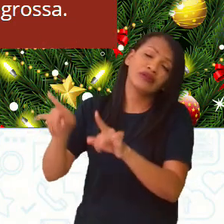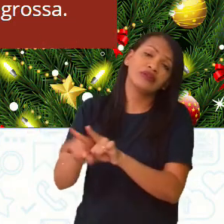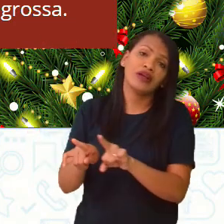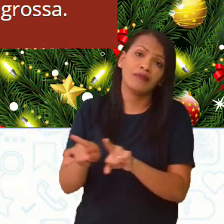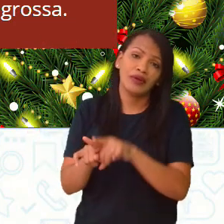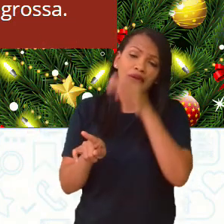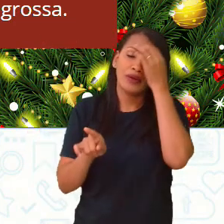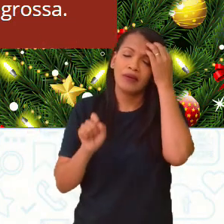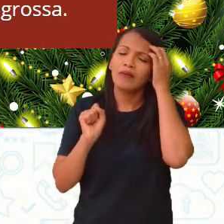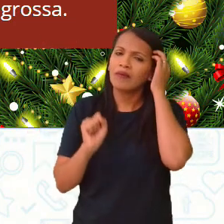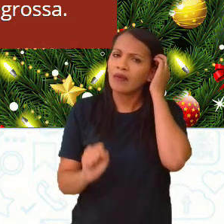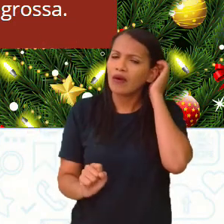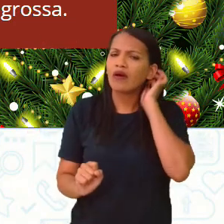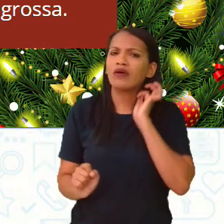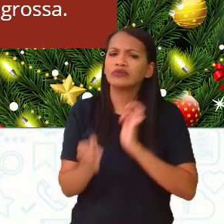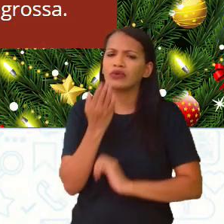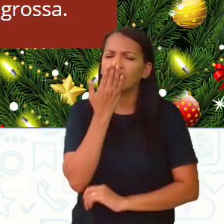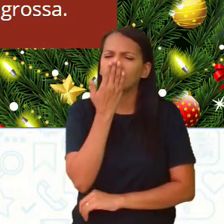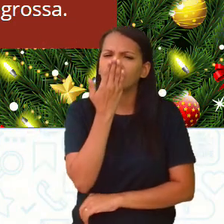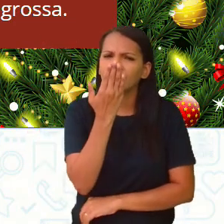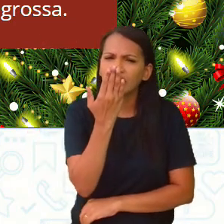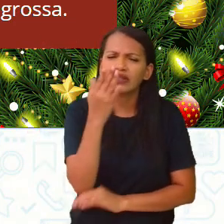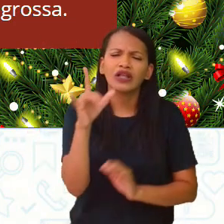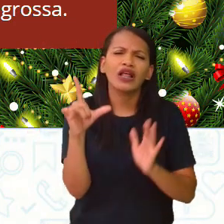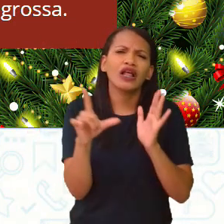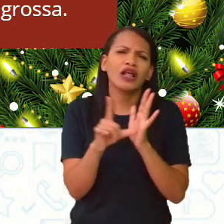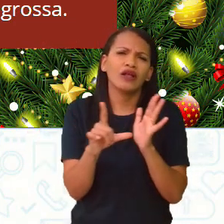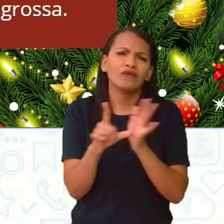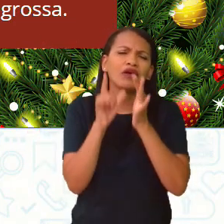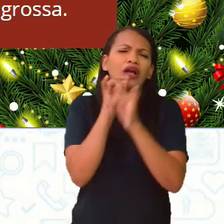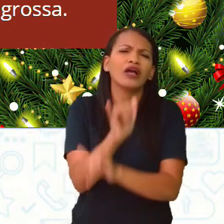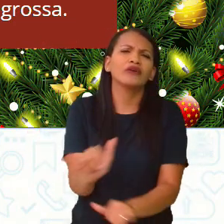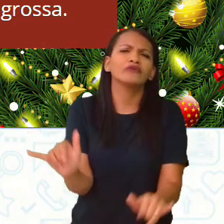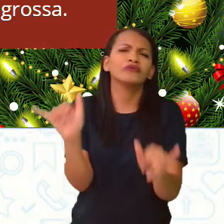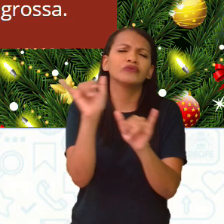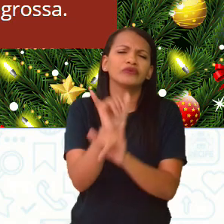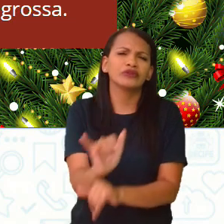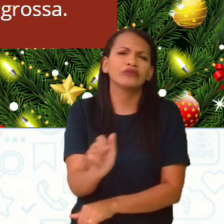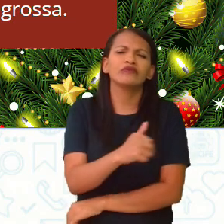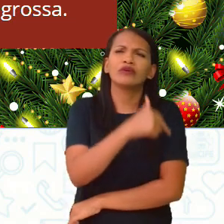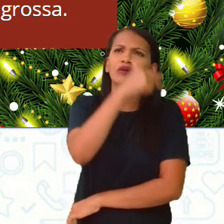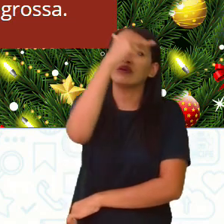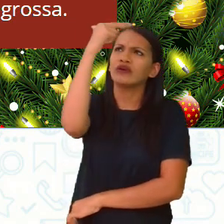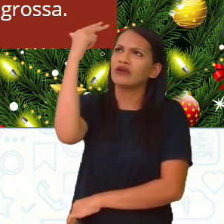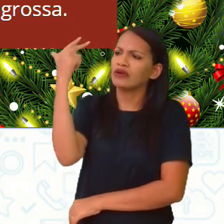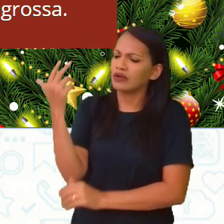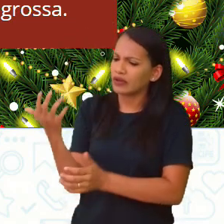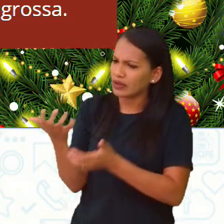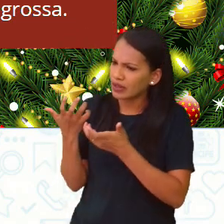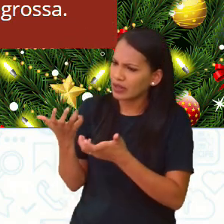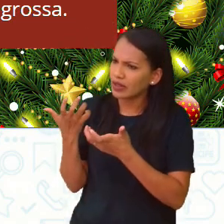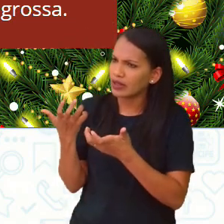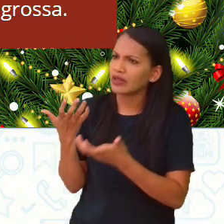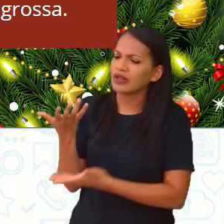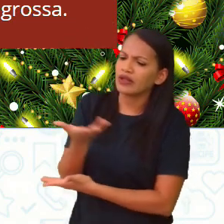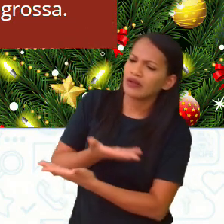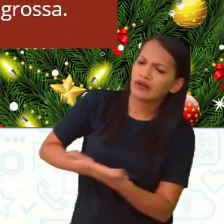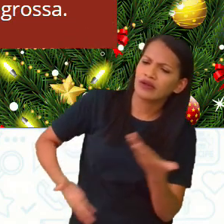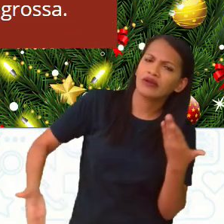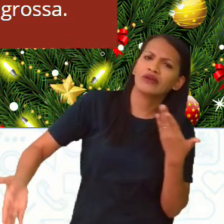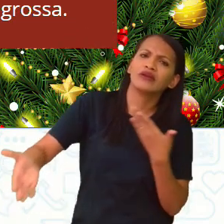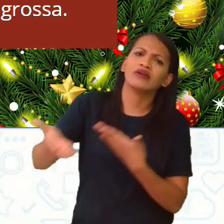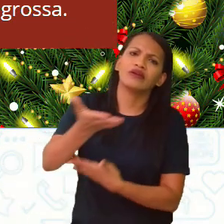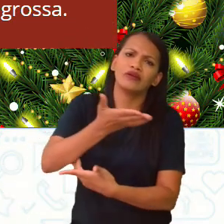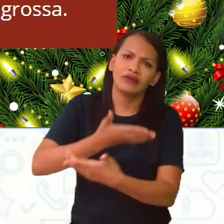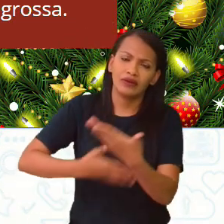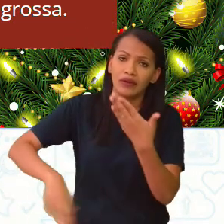nas vidraças das lojas anunciando a proximidade do Natal. Queria ela fazer parte do espírito de confraternização